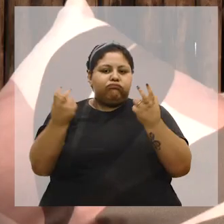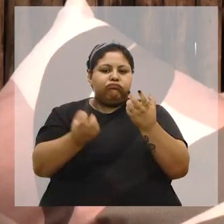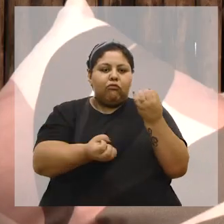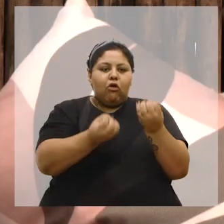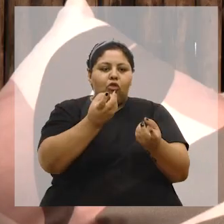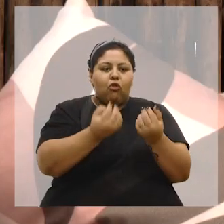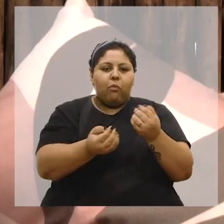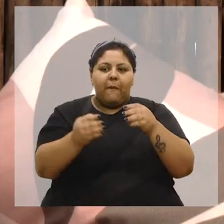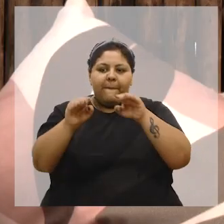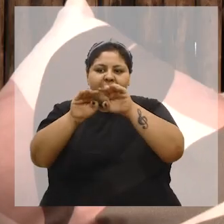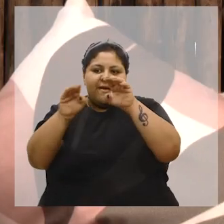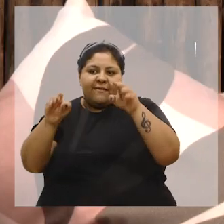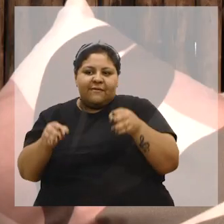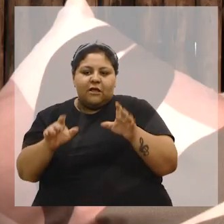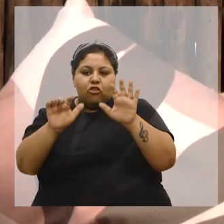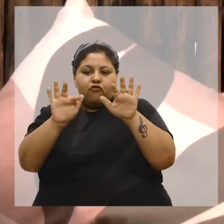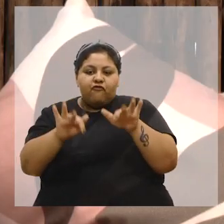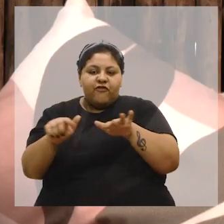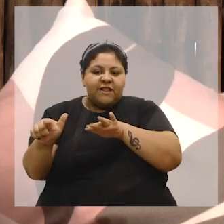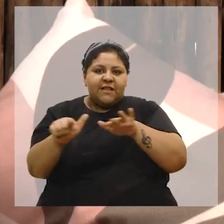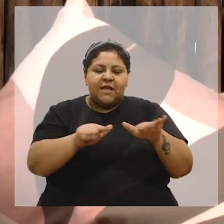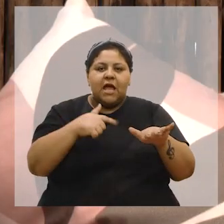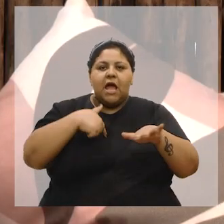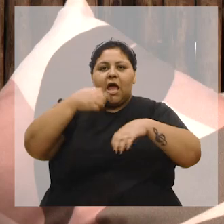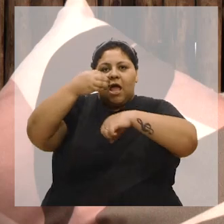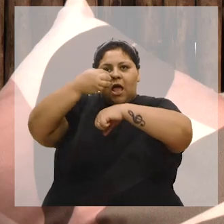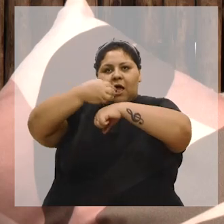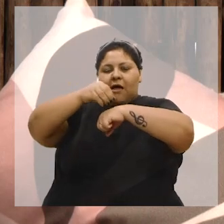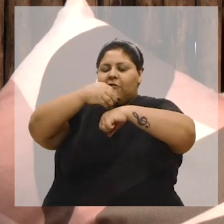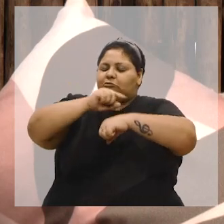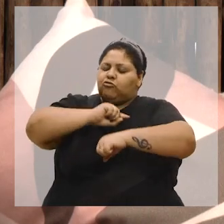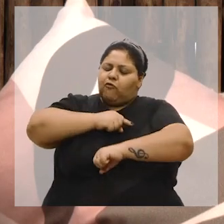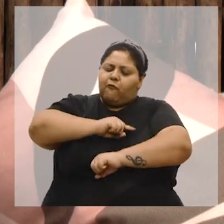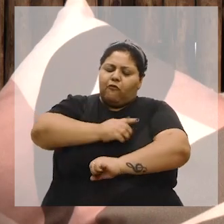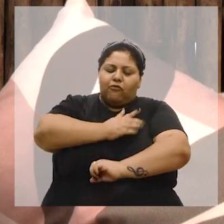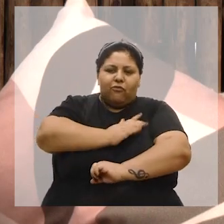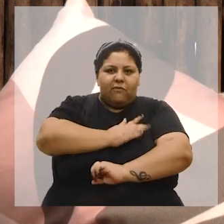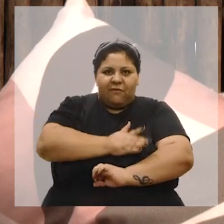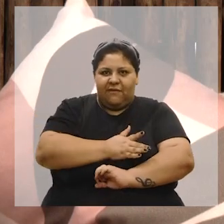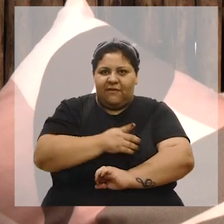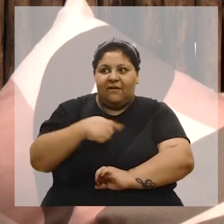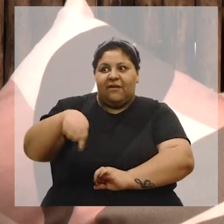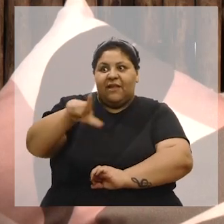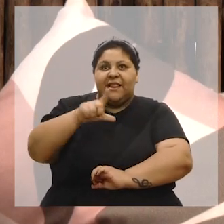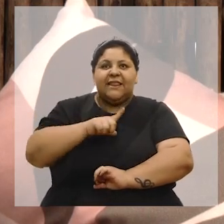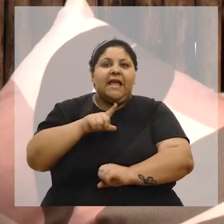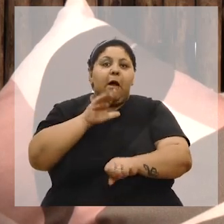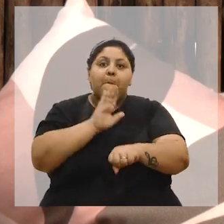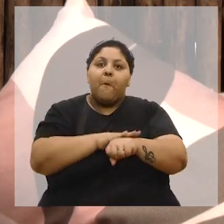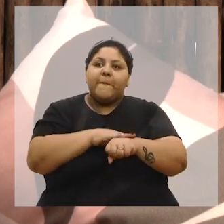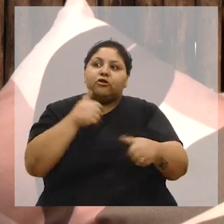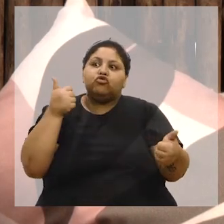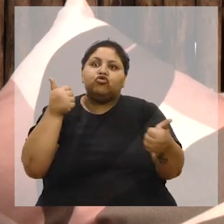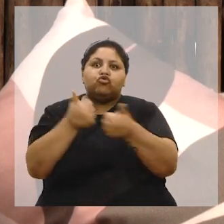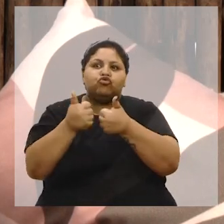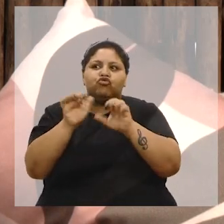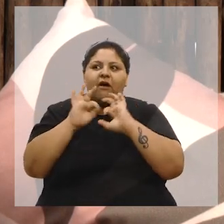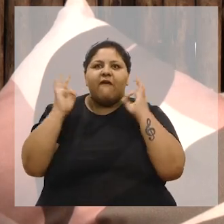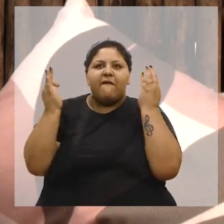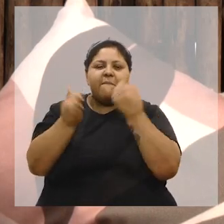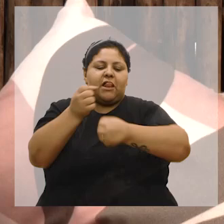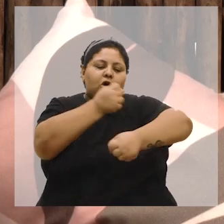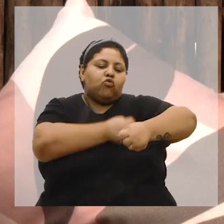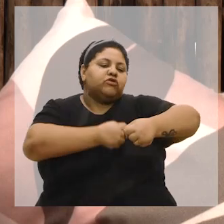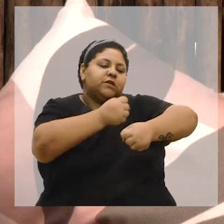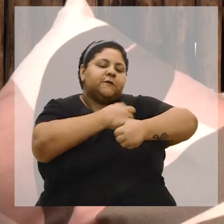volta de uma mesa, no final de semana. Eu sugiro de fundo do meu coração, assim, que a gente tem grandes momentos, assim, em